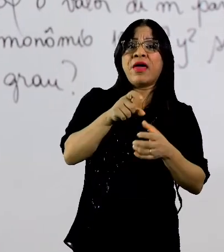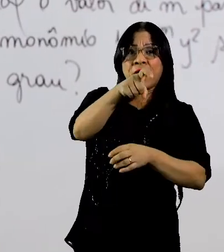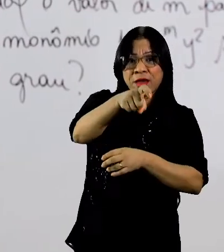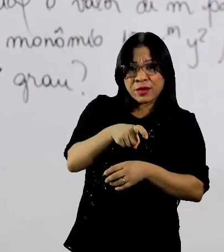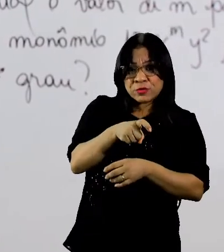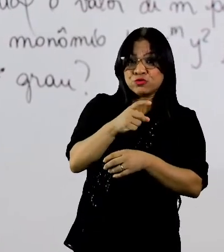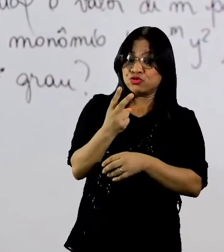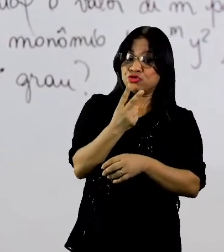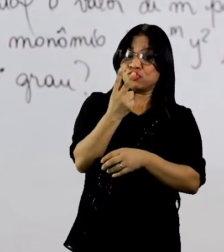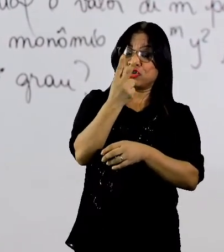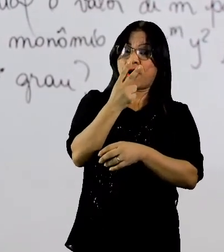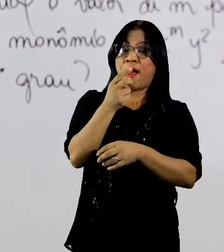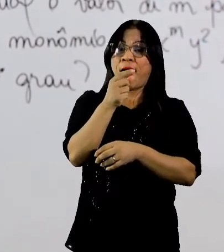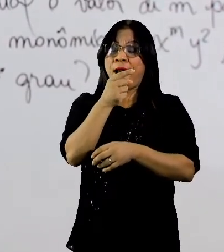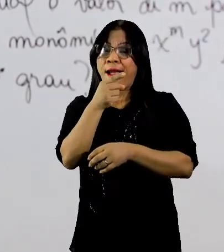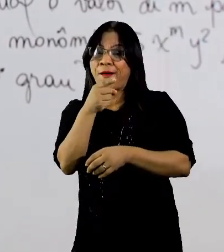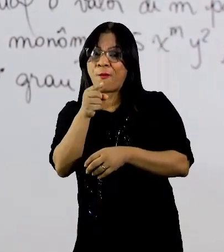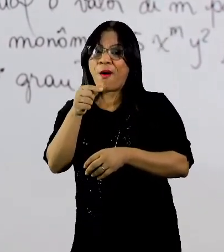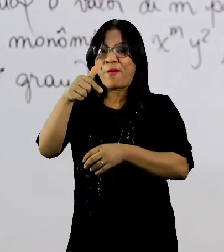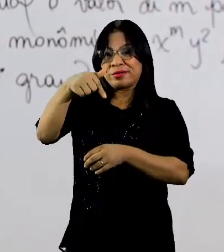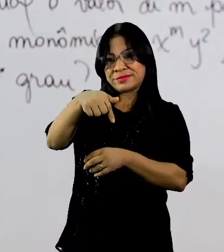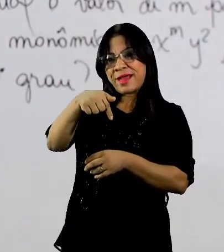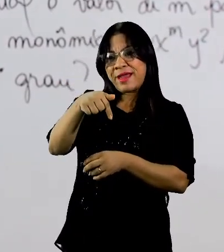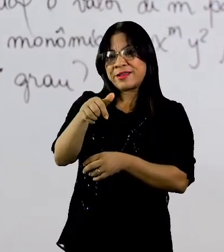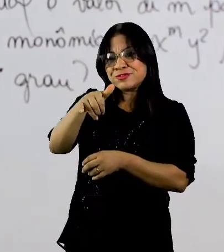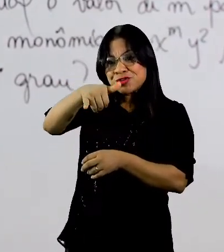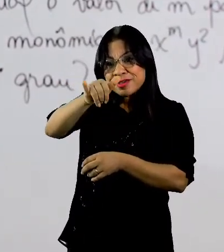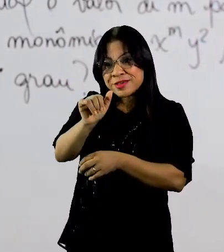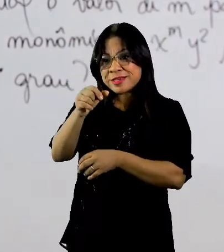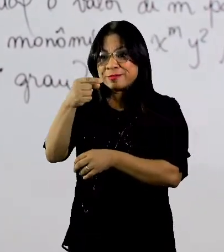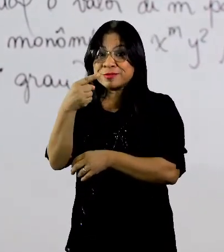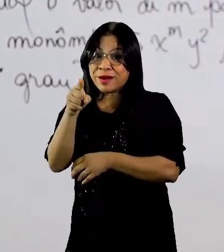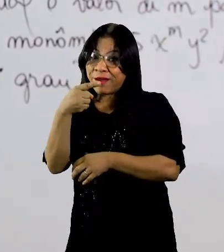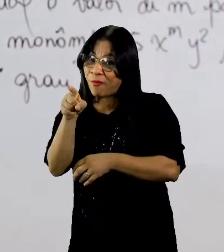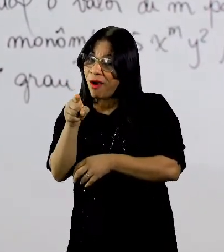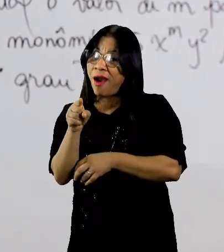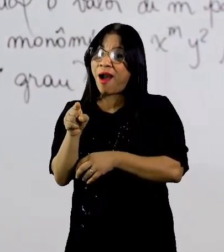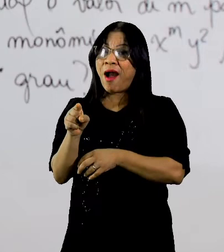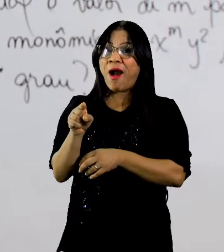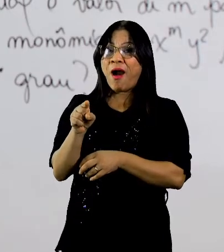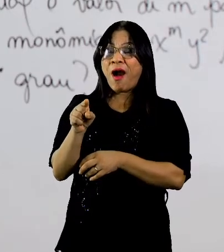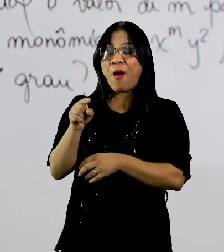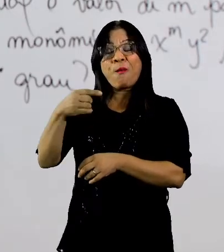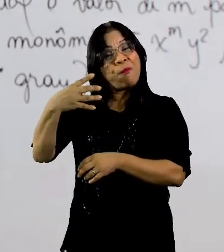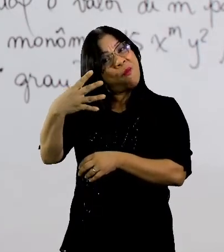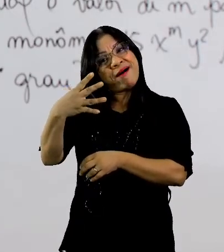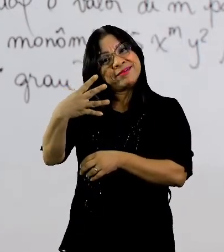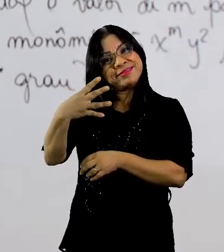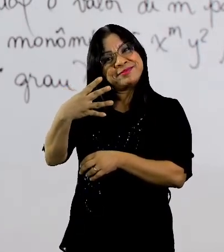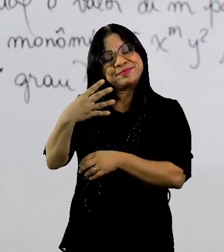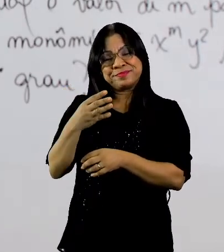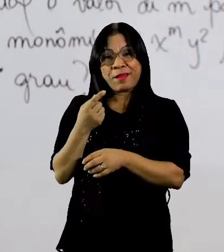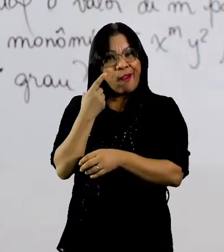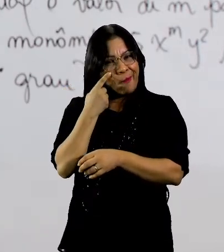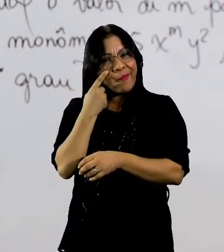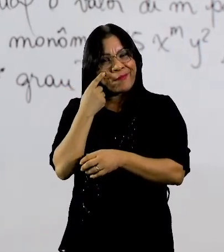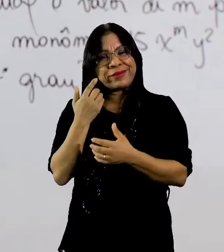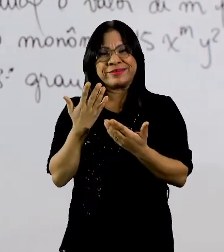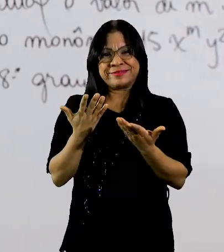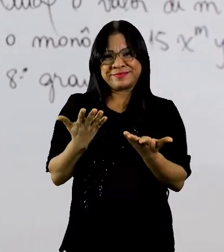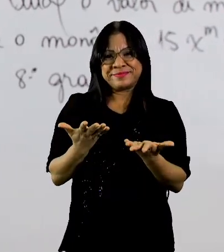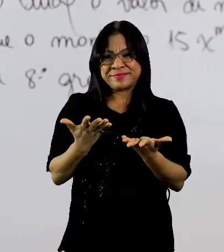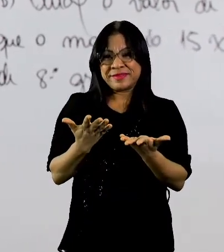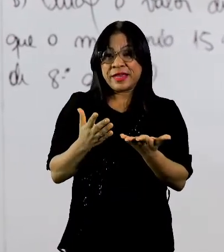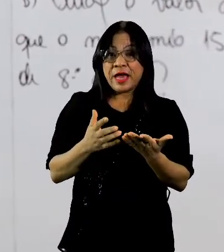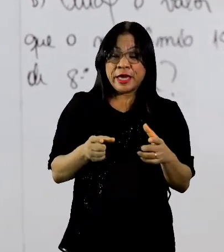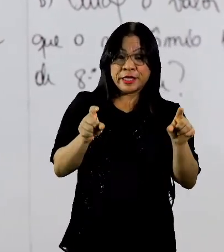onde aparecer x, eu ponho o 7 e onde aparecer o y, eu ponho o 4. Olha só, nossa expressão